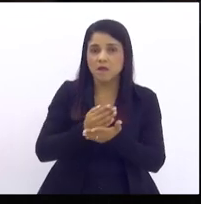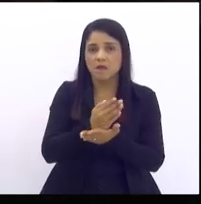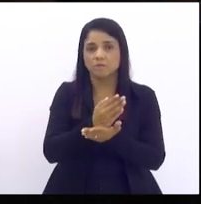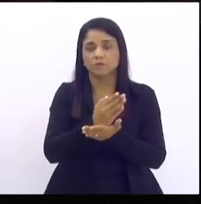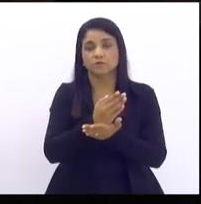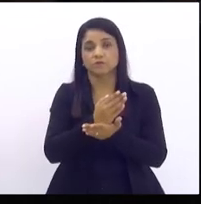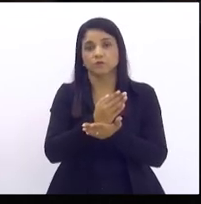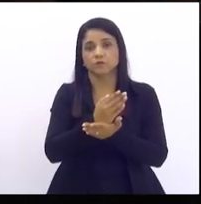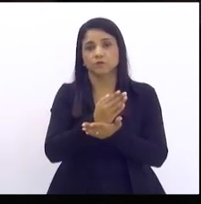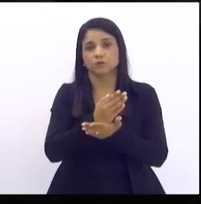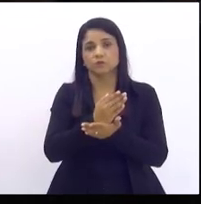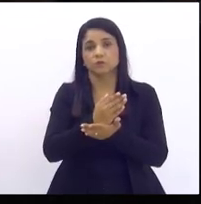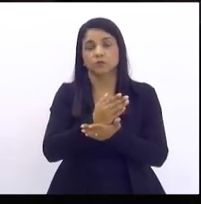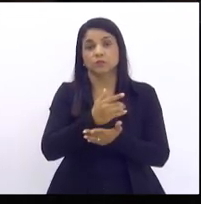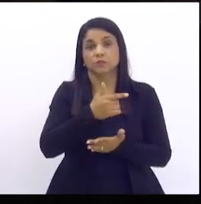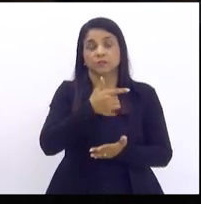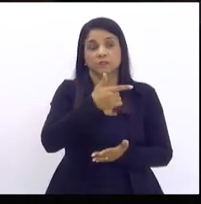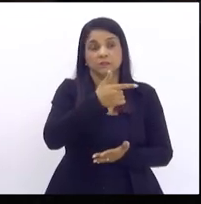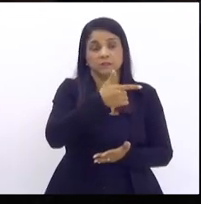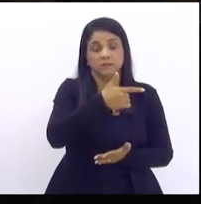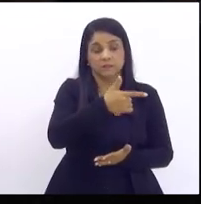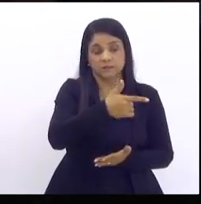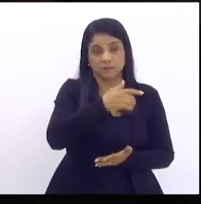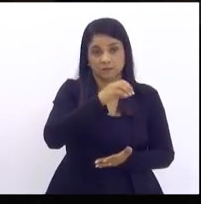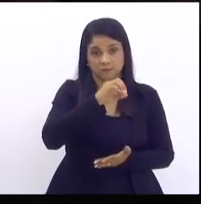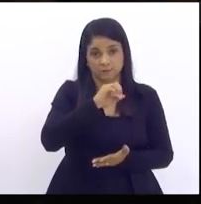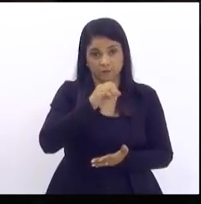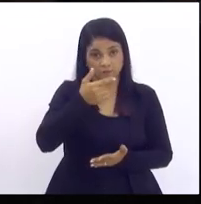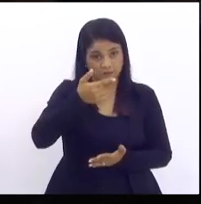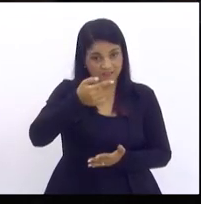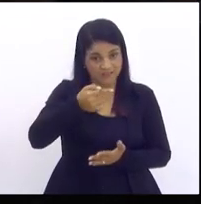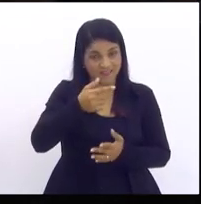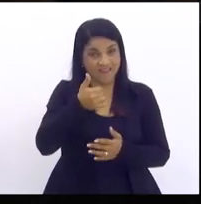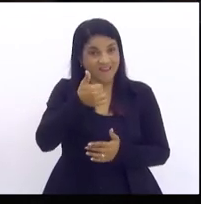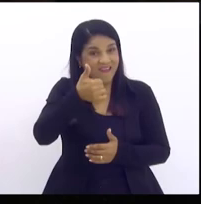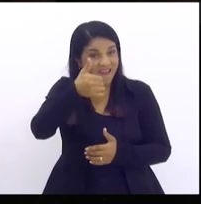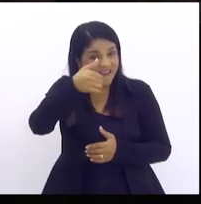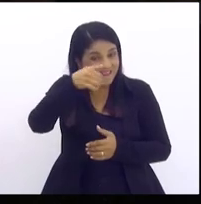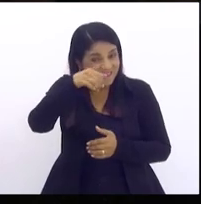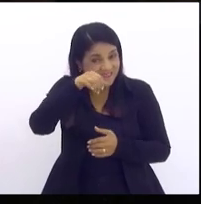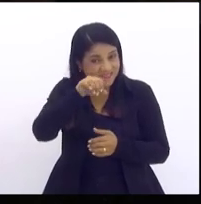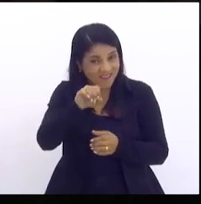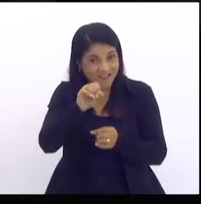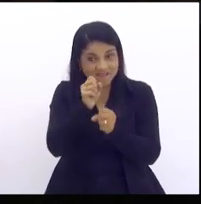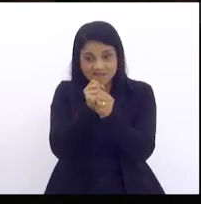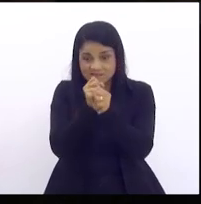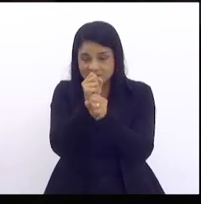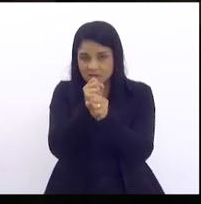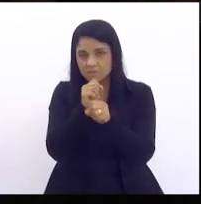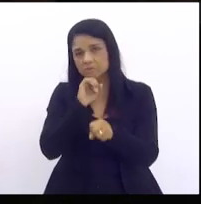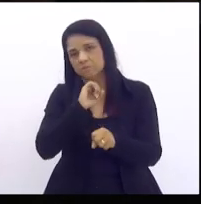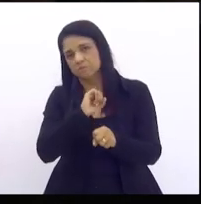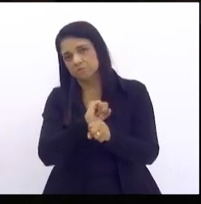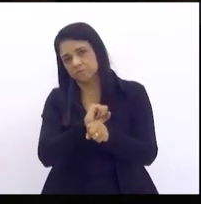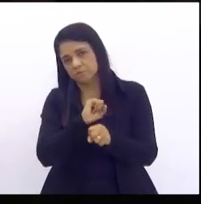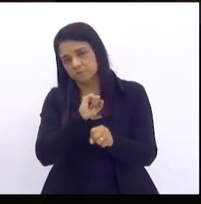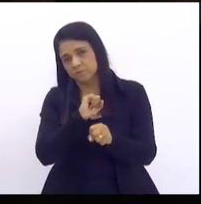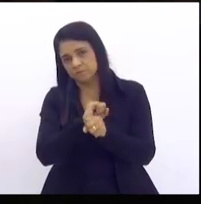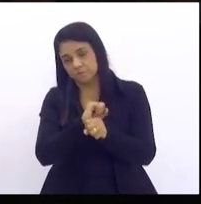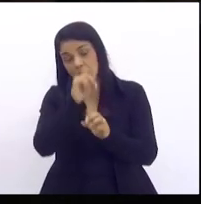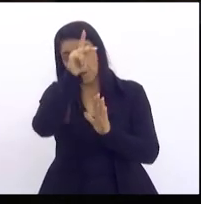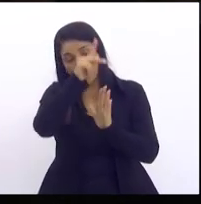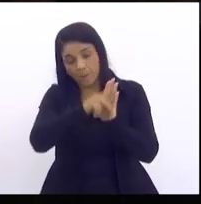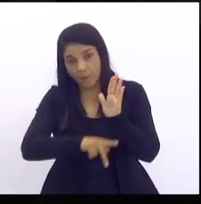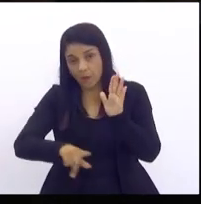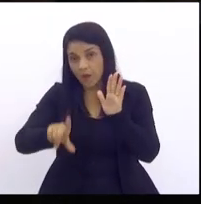em 2017. Ficou 10 anos na geladeira. E o que, que esse projeto